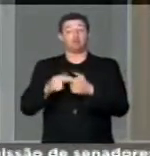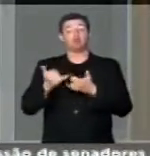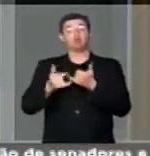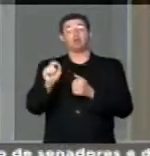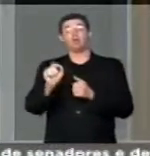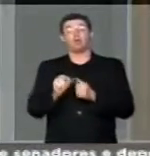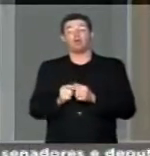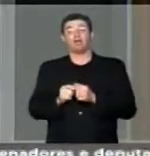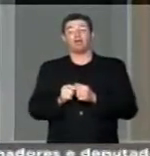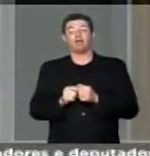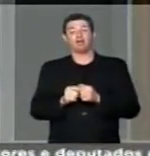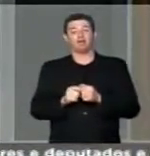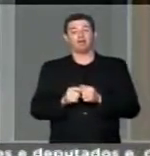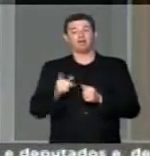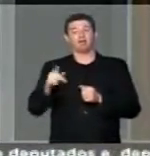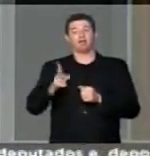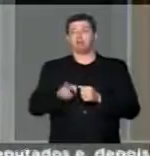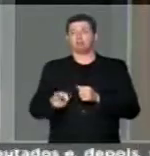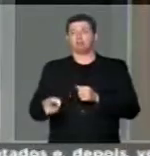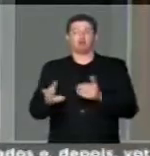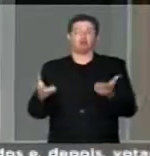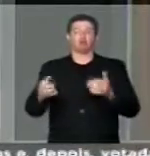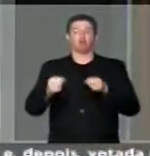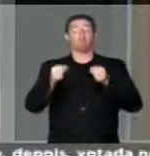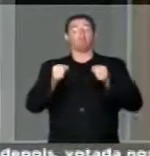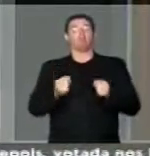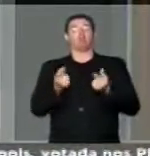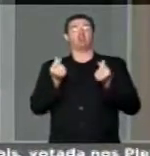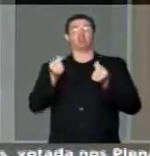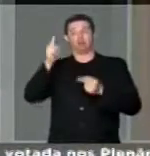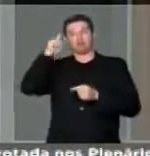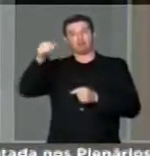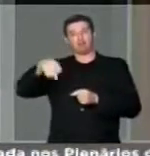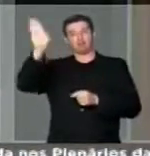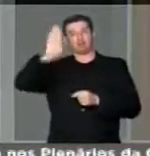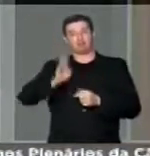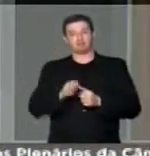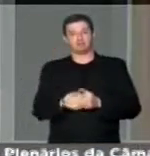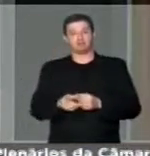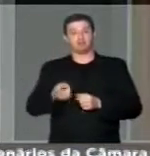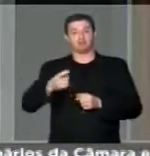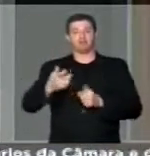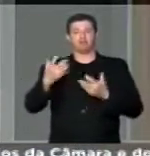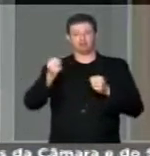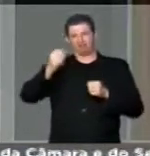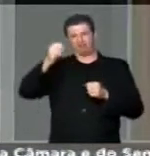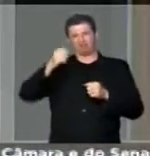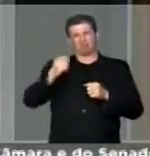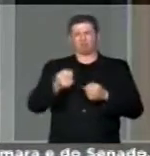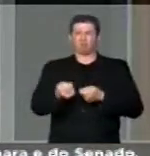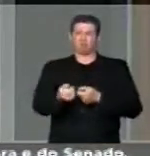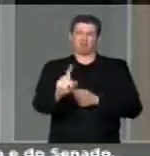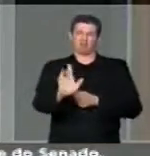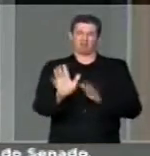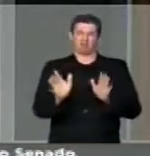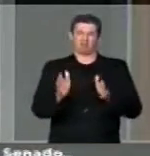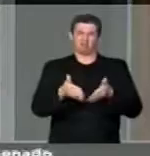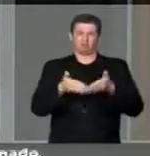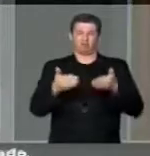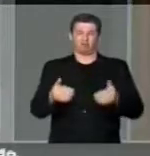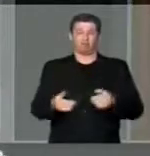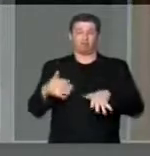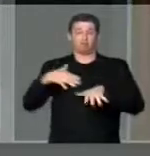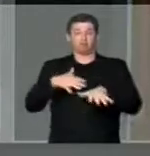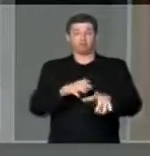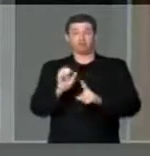jogo? O jogo da continuidade da hegemonia do capital financeiro. Aqui nós nos enganamos. É preciso que o